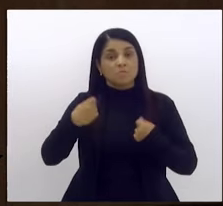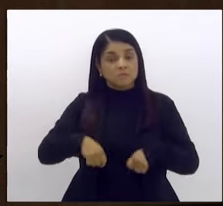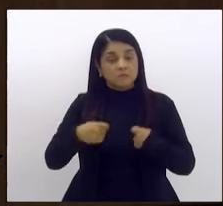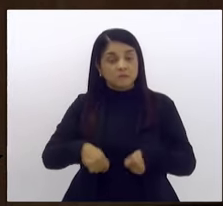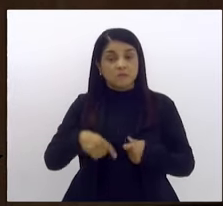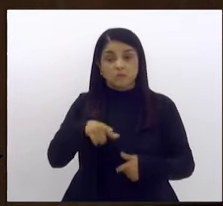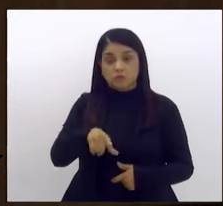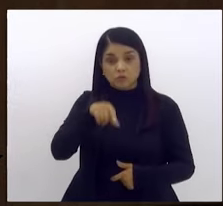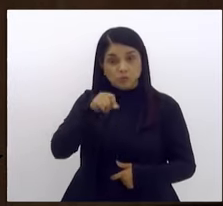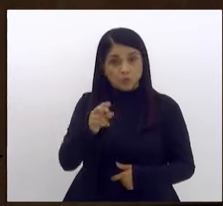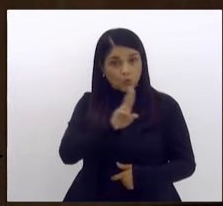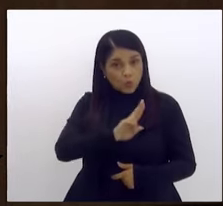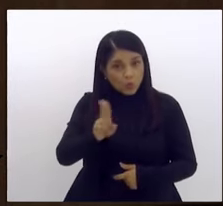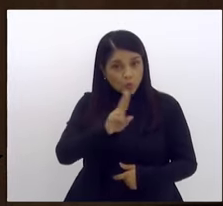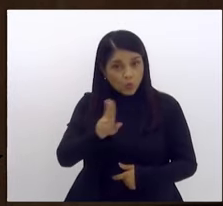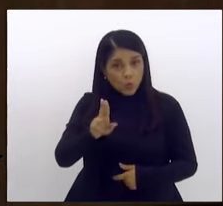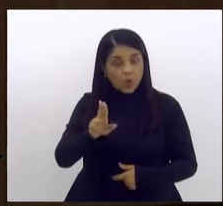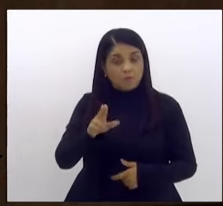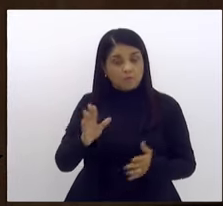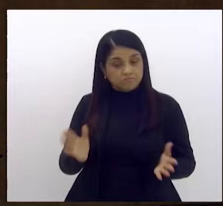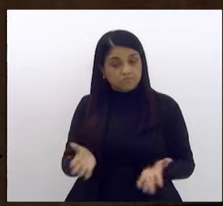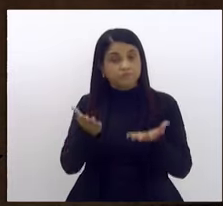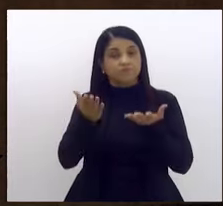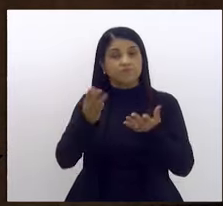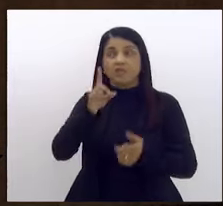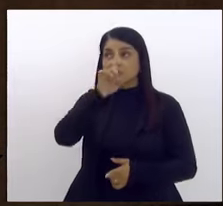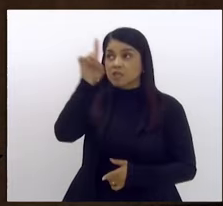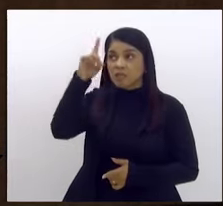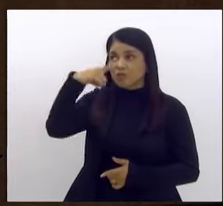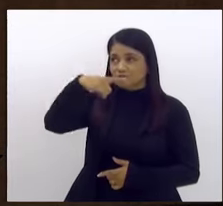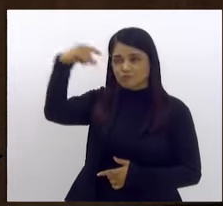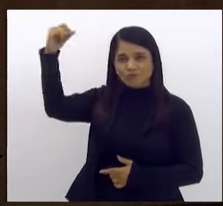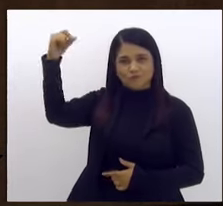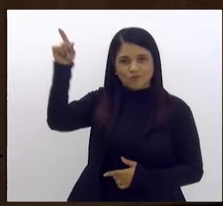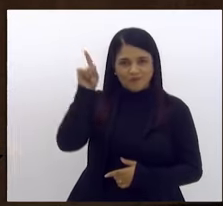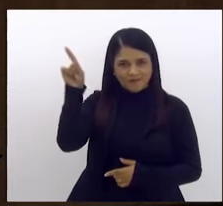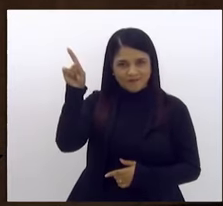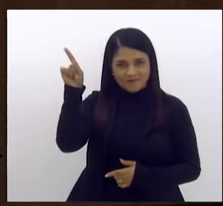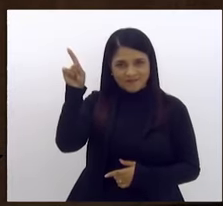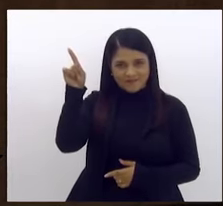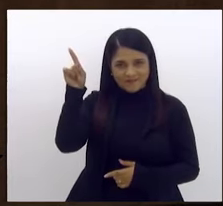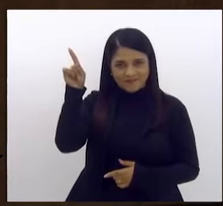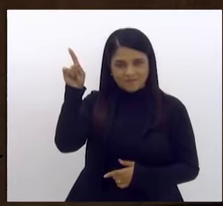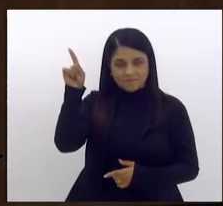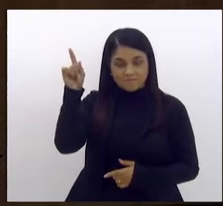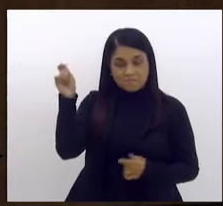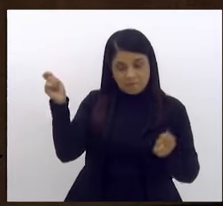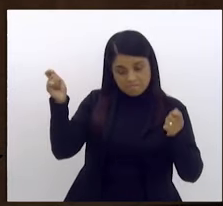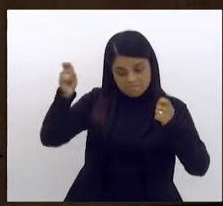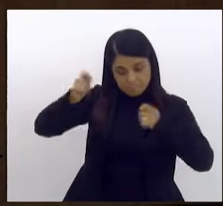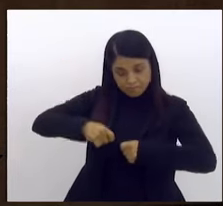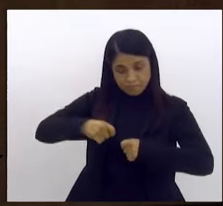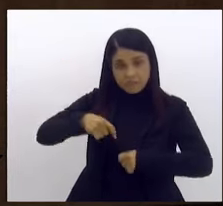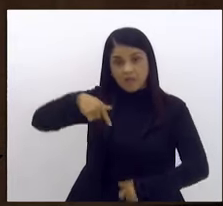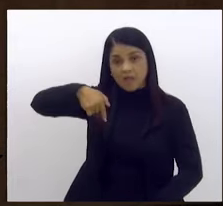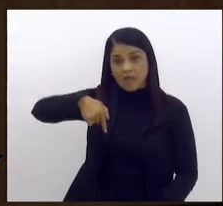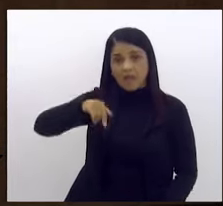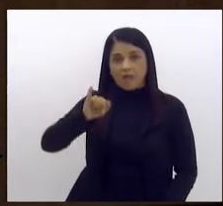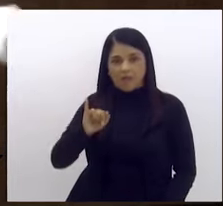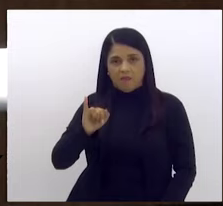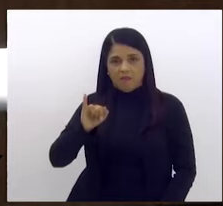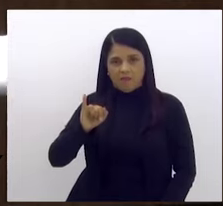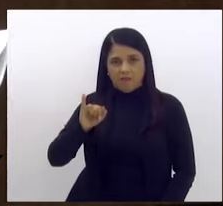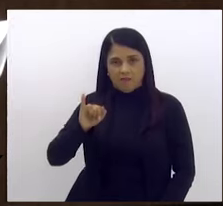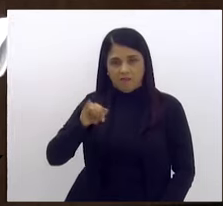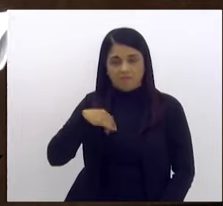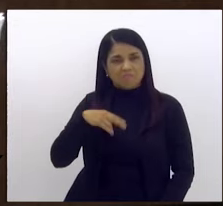enalteça aqueles que Deus escolheu para ter uma capacidade, um QI, nem sei se